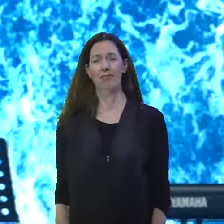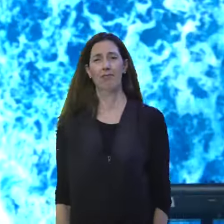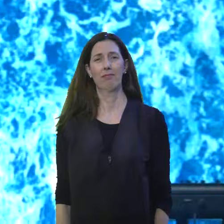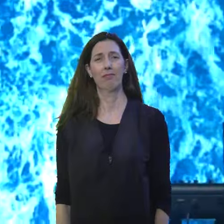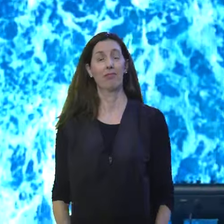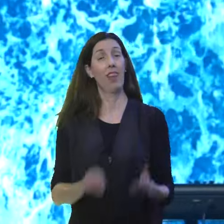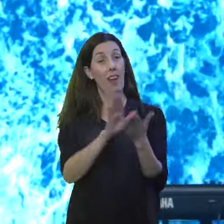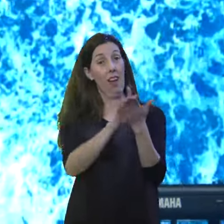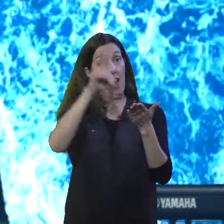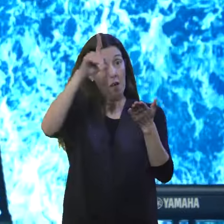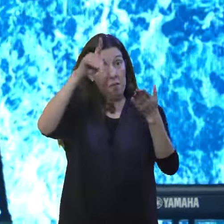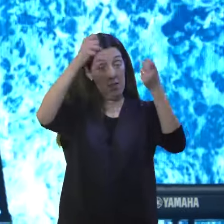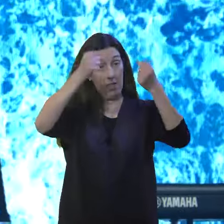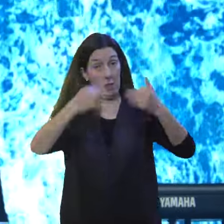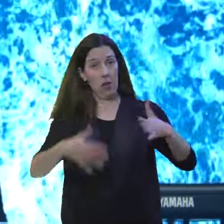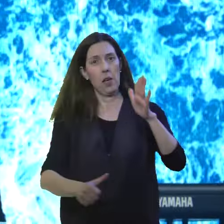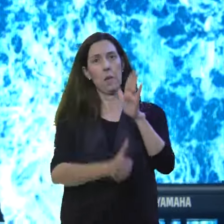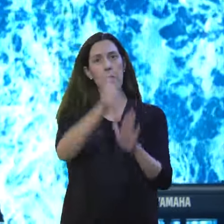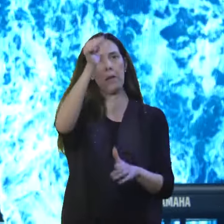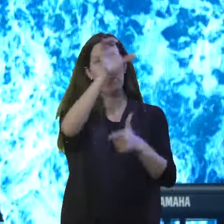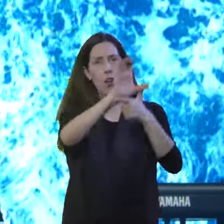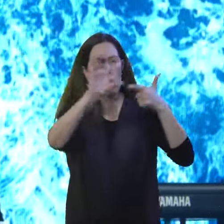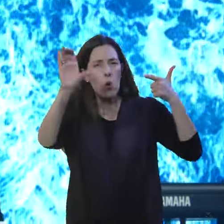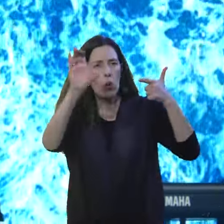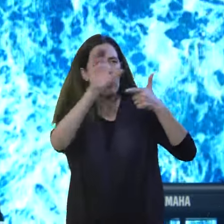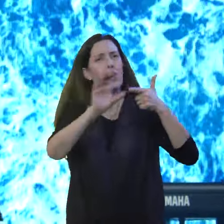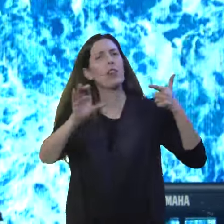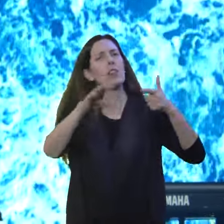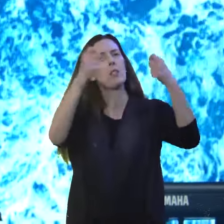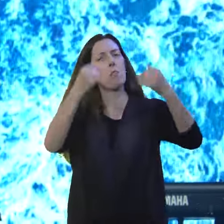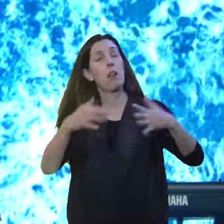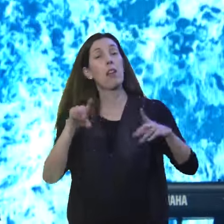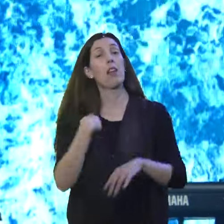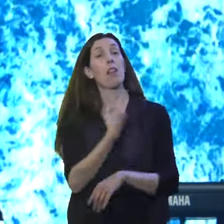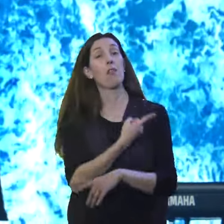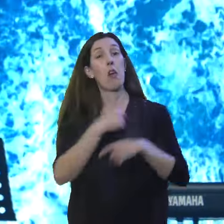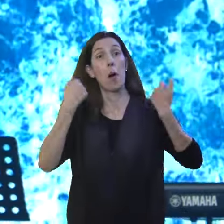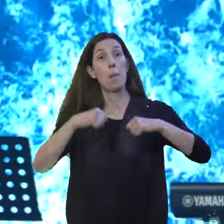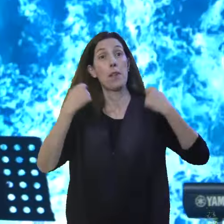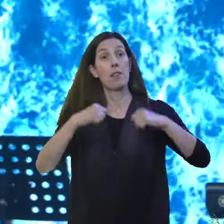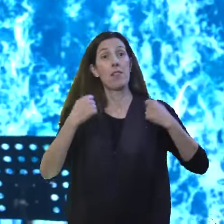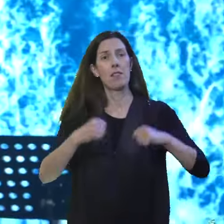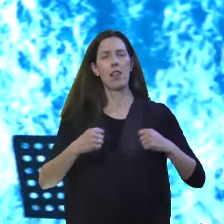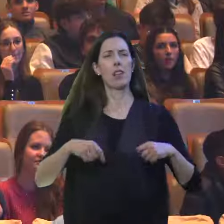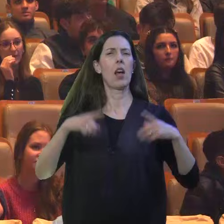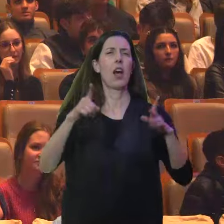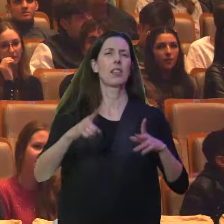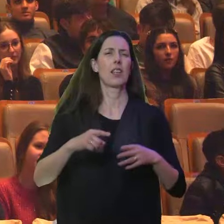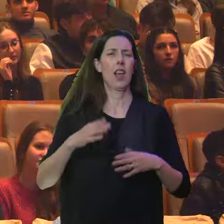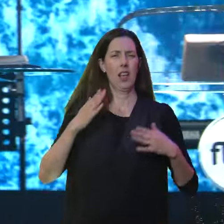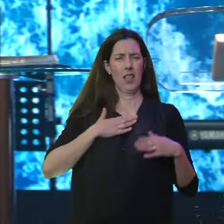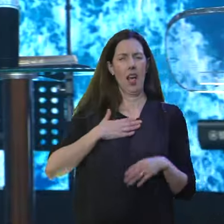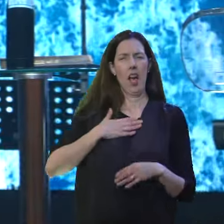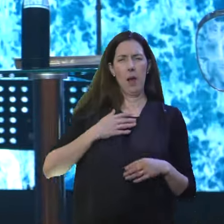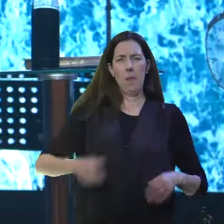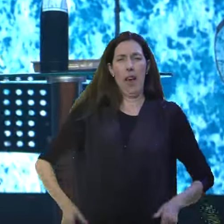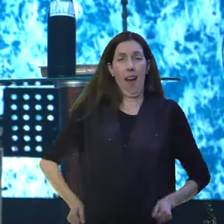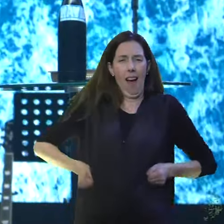A Bíblia diz em 1 Coríntios para a gente fugir da sensualidade. Não precisa vir com aquela tua calça apertada.